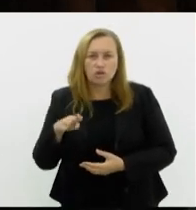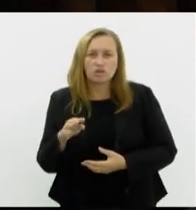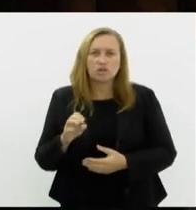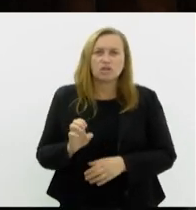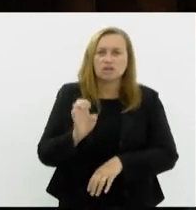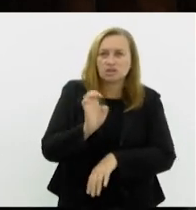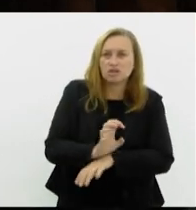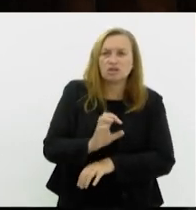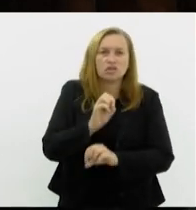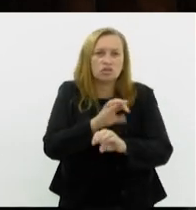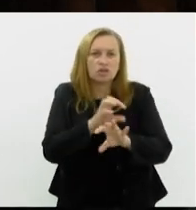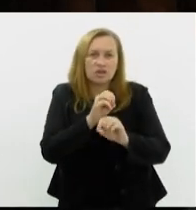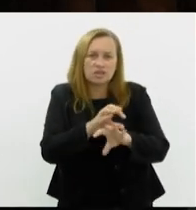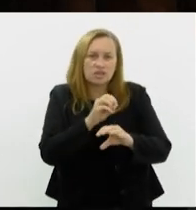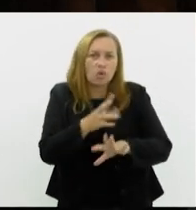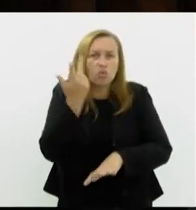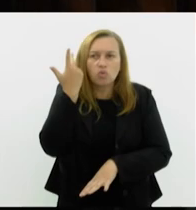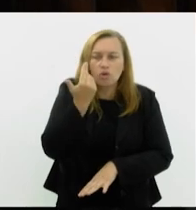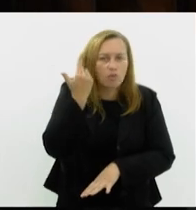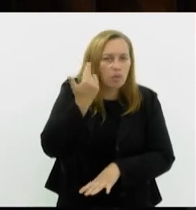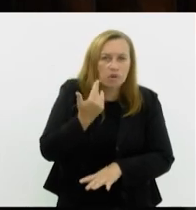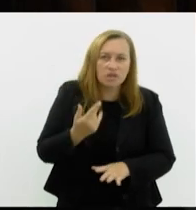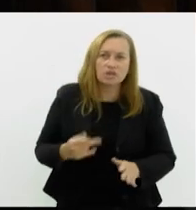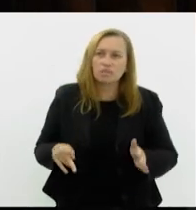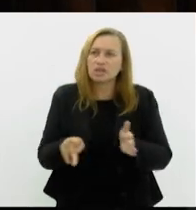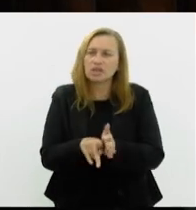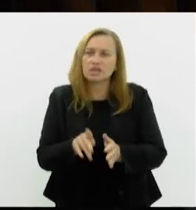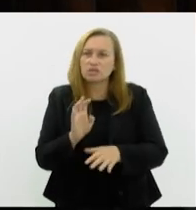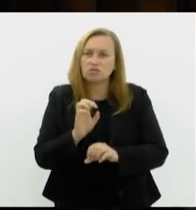parte formalmente do sistema de educação do Estado.